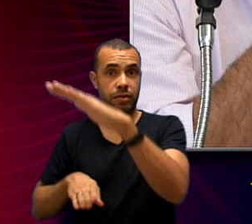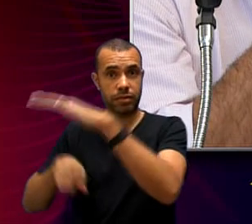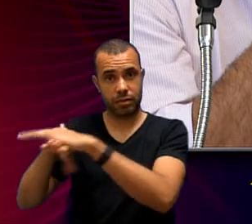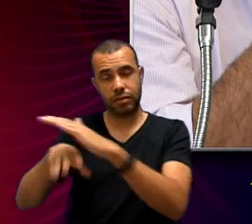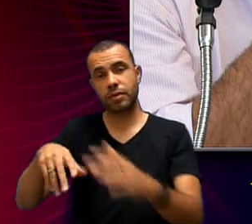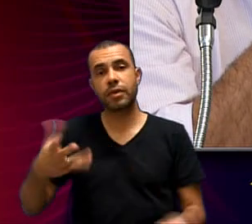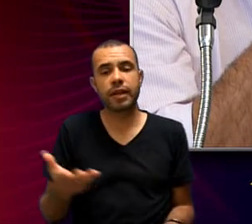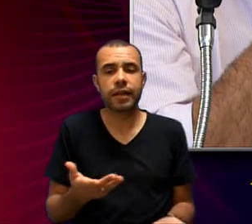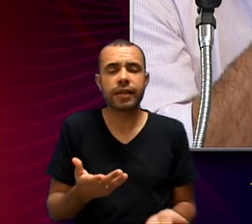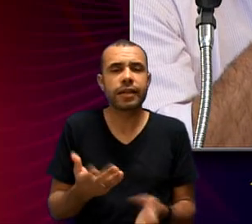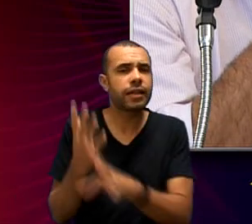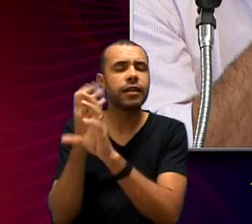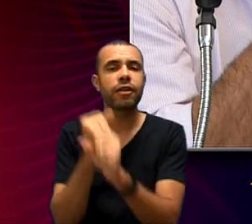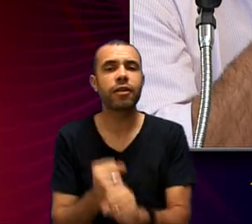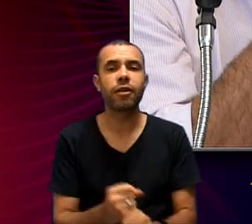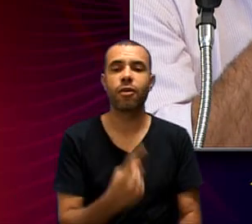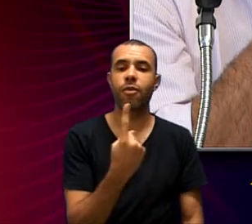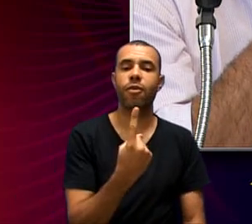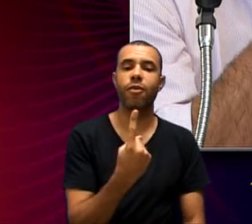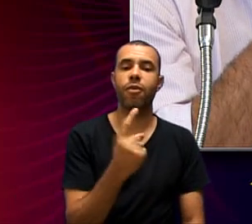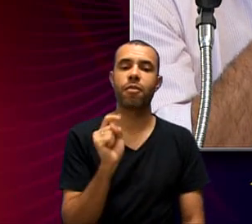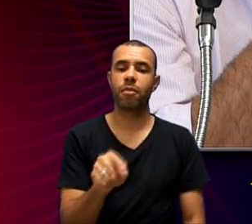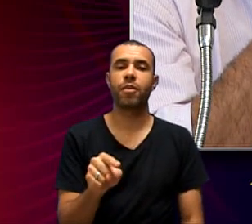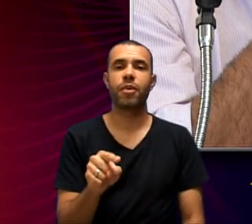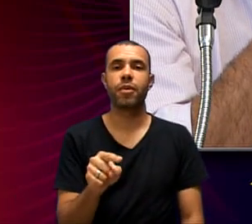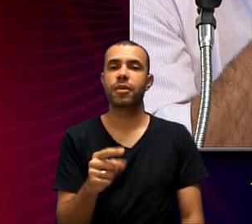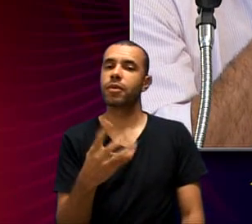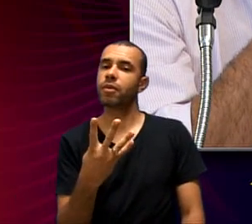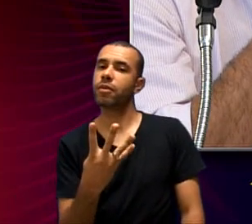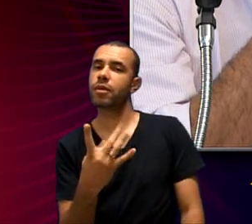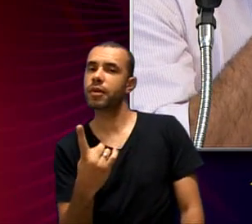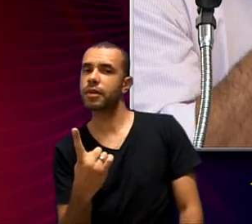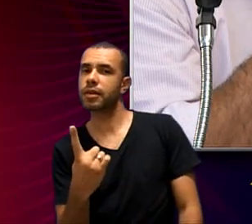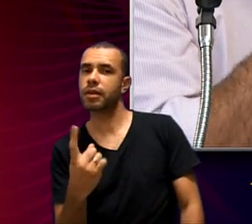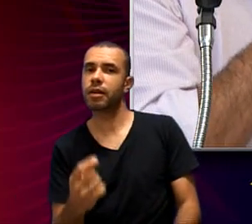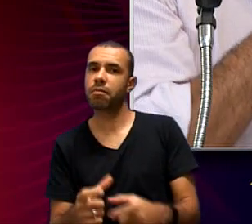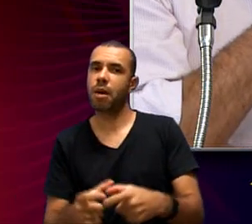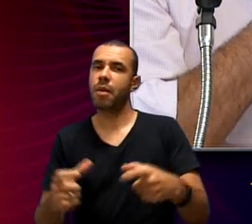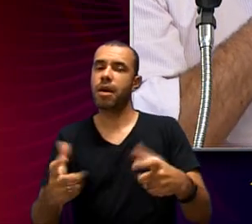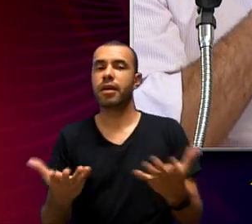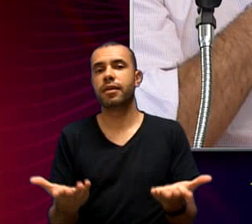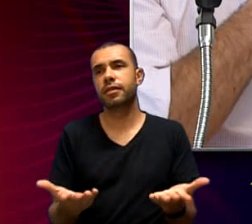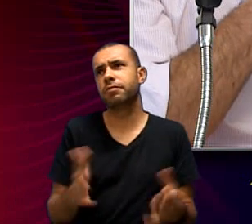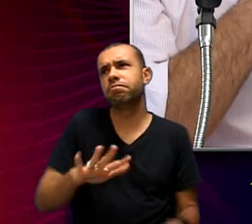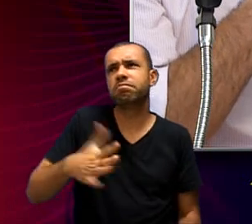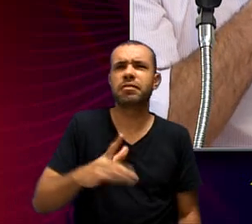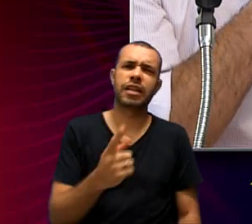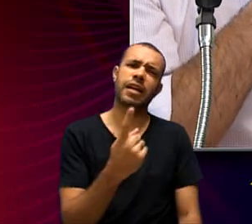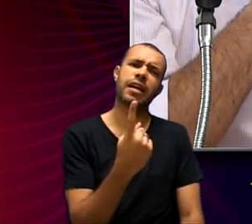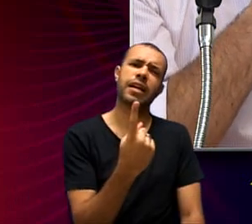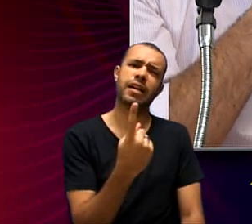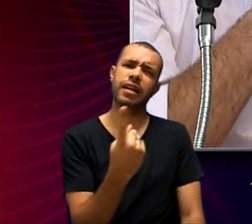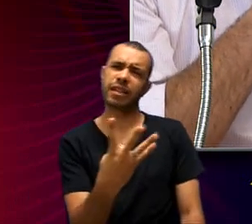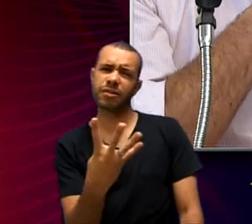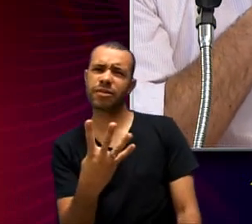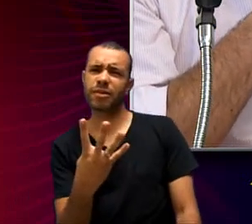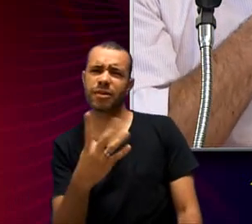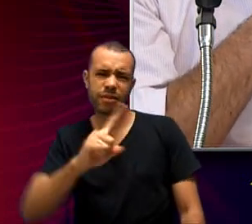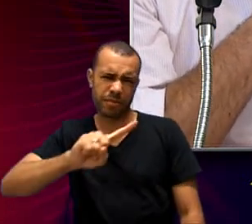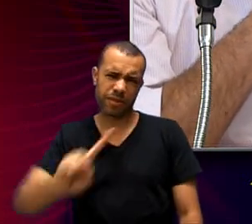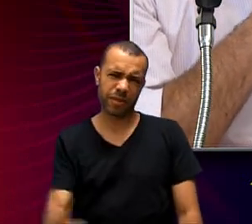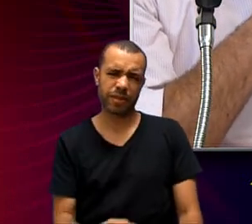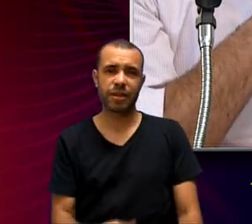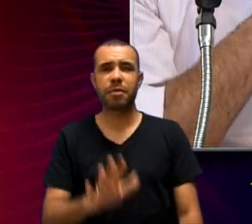dando 1,41 de crescimento. É, não, ele vai dar menor ainda. Ele vai dar 14 milhões a mais só. 14 milhões. É porque nós temos aqui